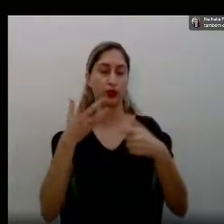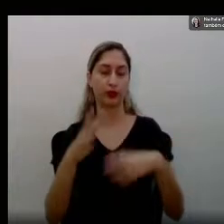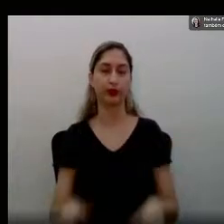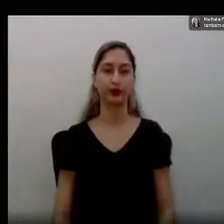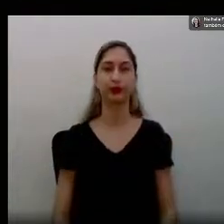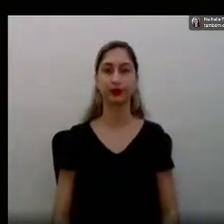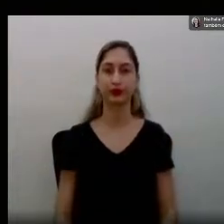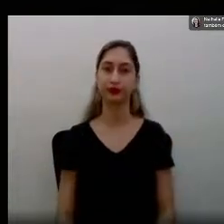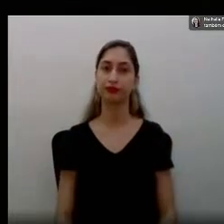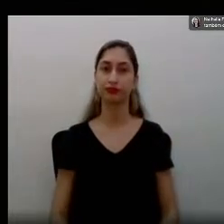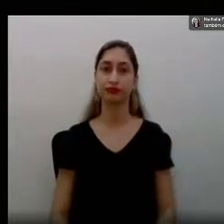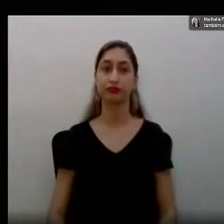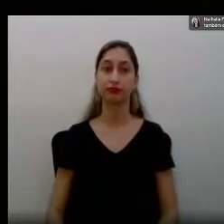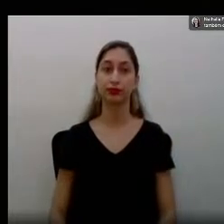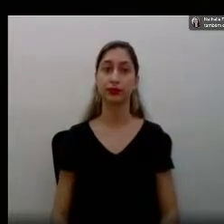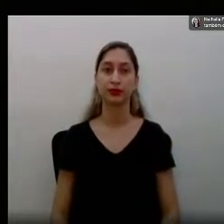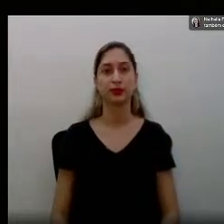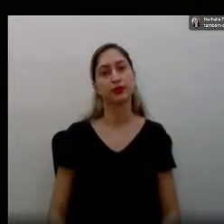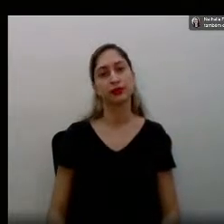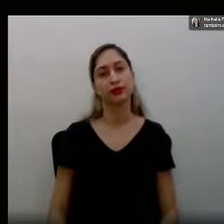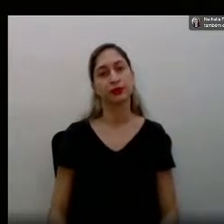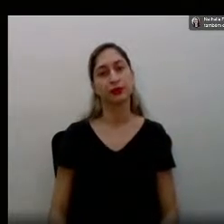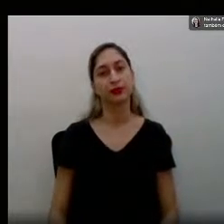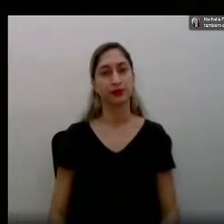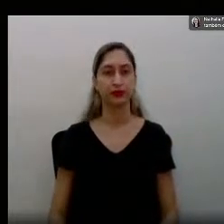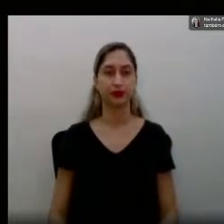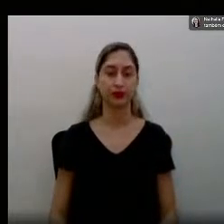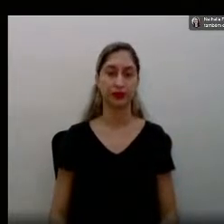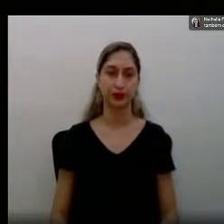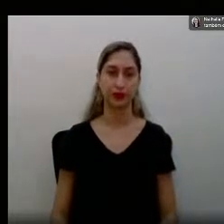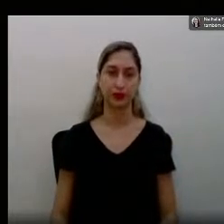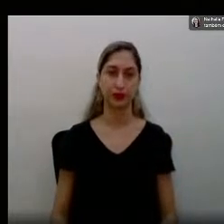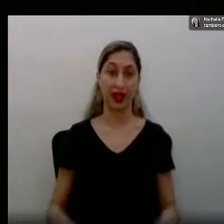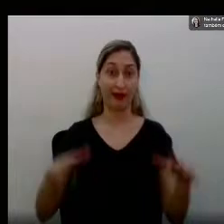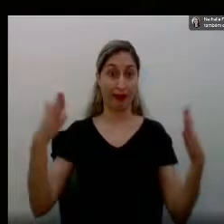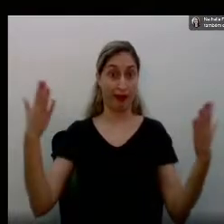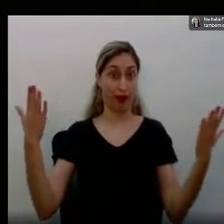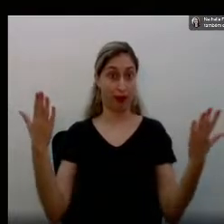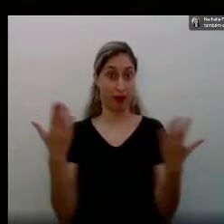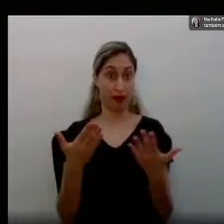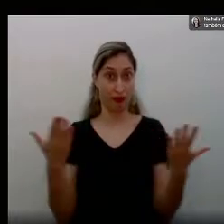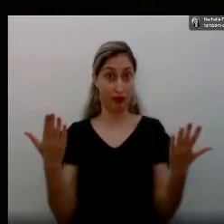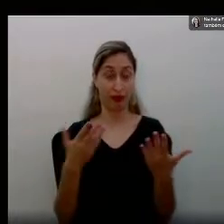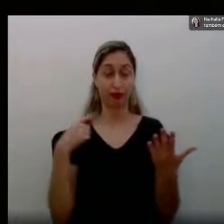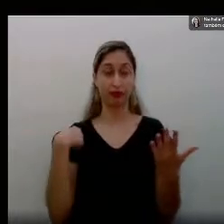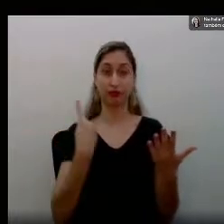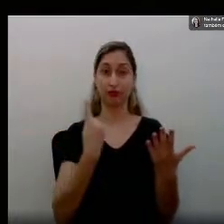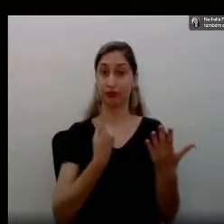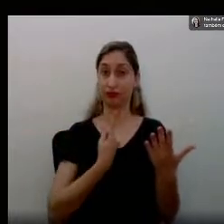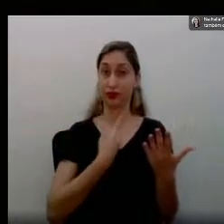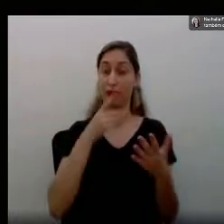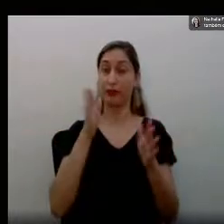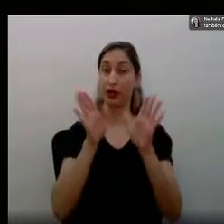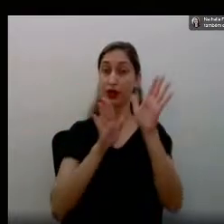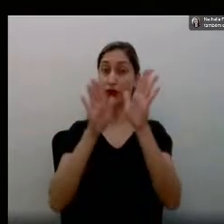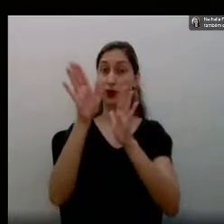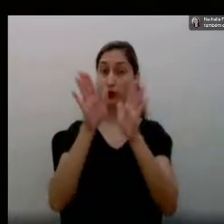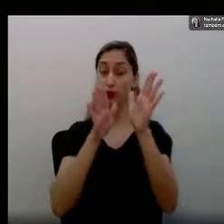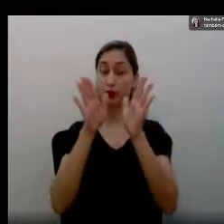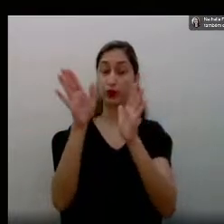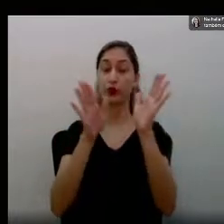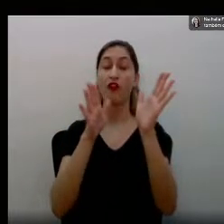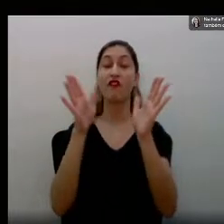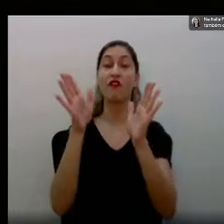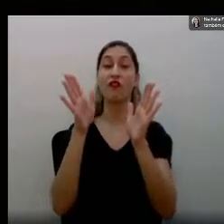quando a gente olha para o sumo né ah agora né que a gente está no verão primeiro a gente tem o